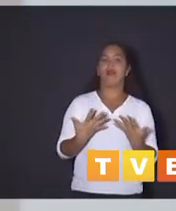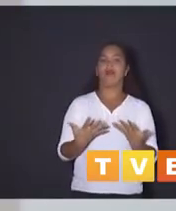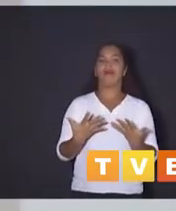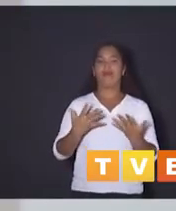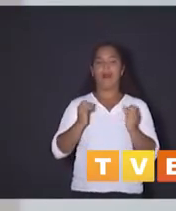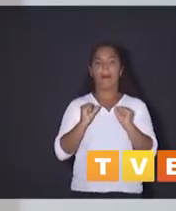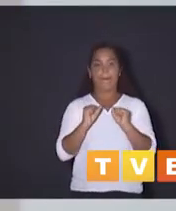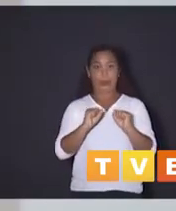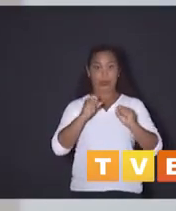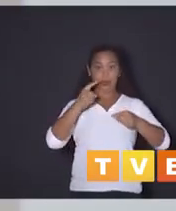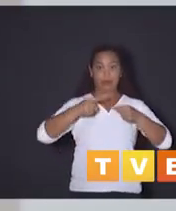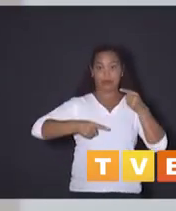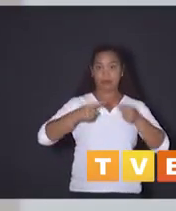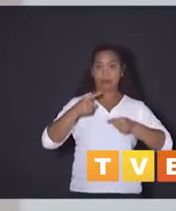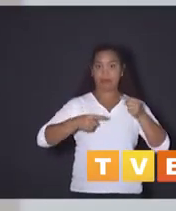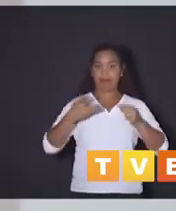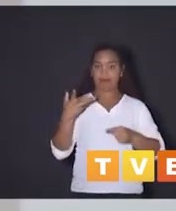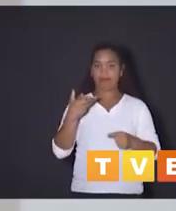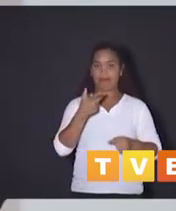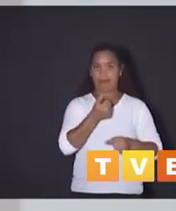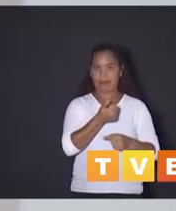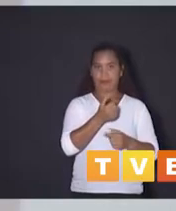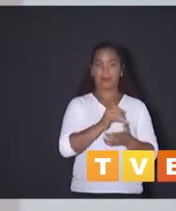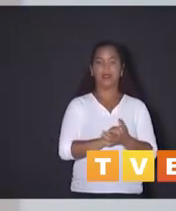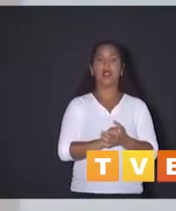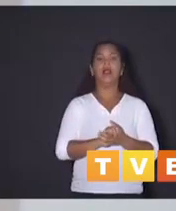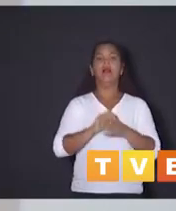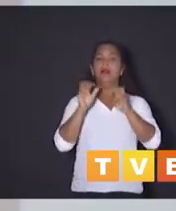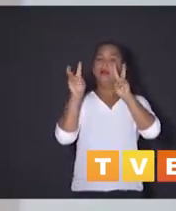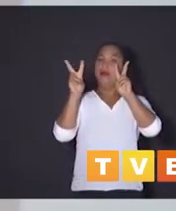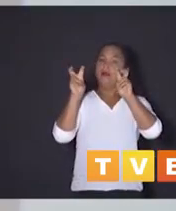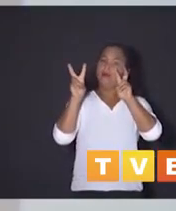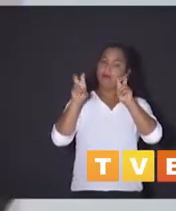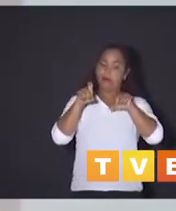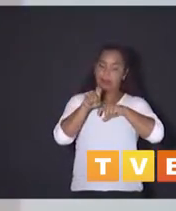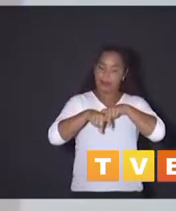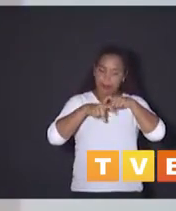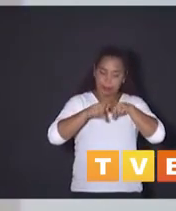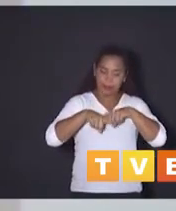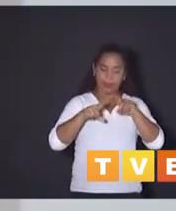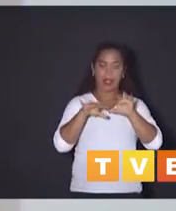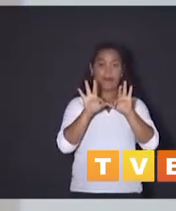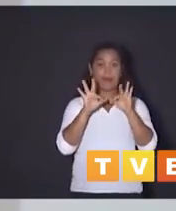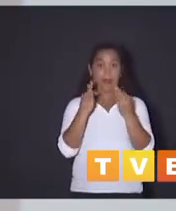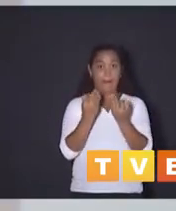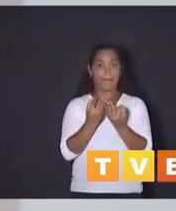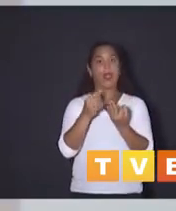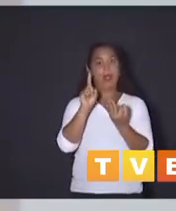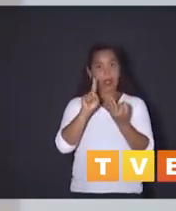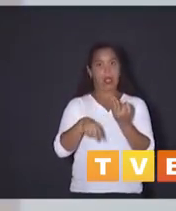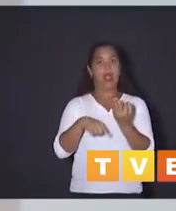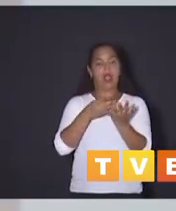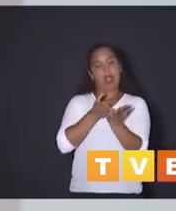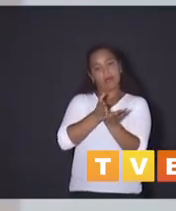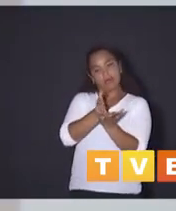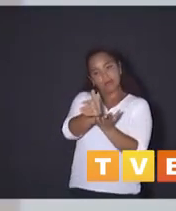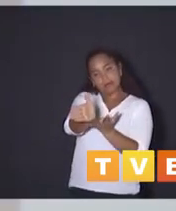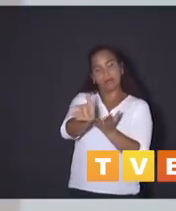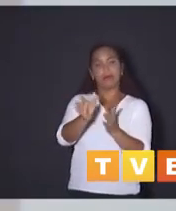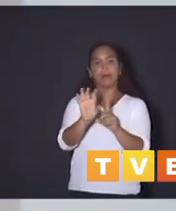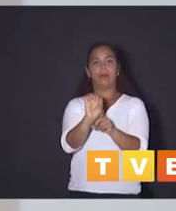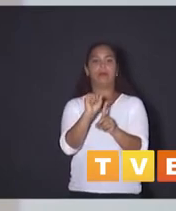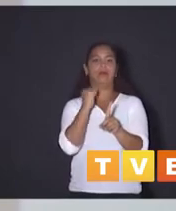discutir o melhor na verdade o tema da agricultura familiar que é importante segmento social que a gente tem no país há